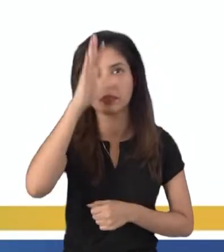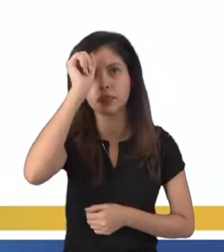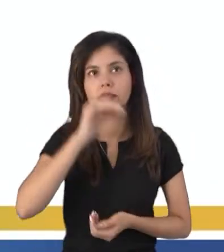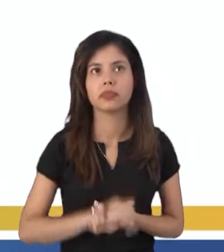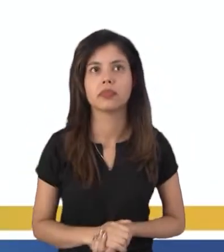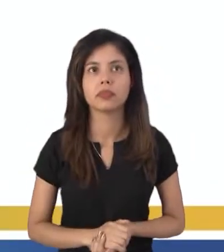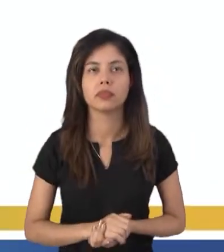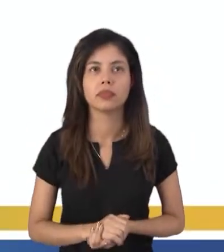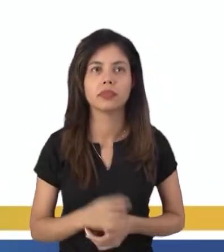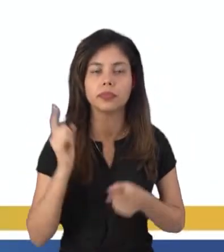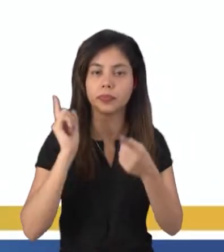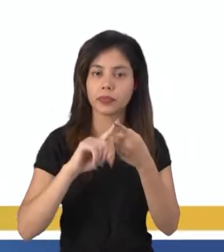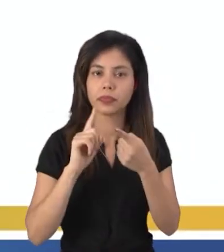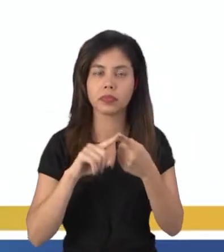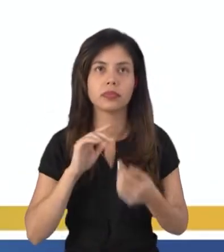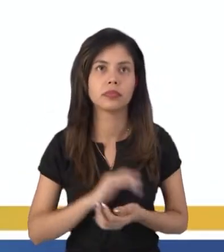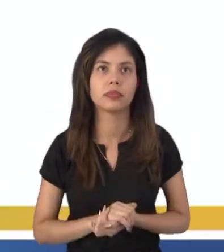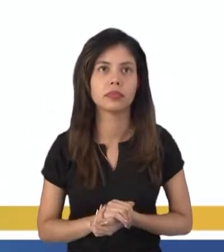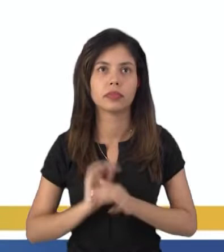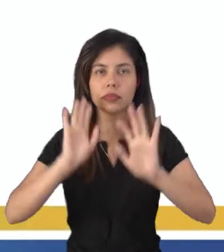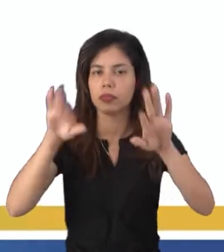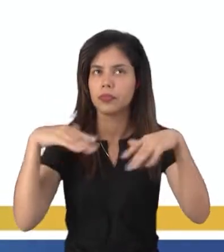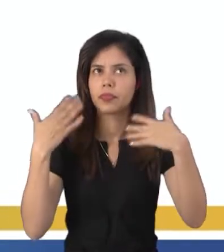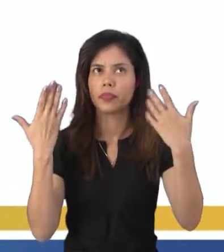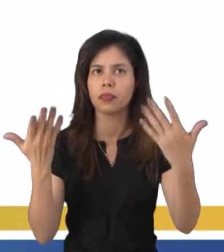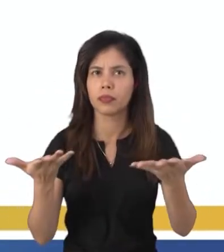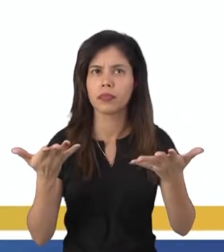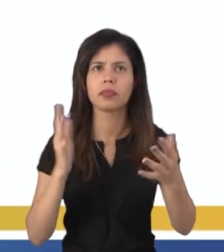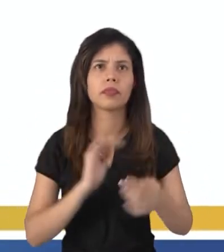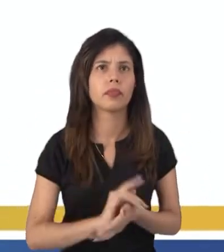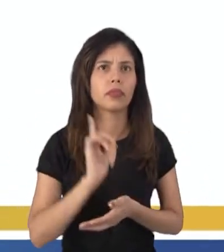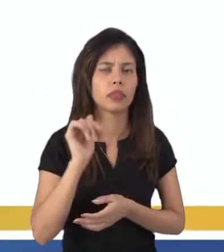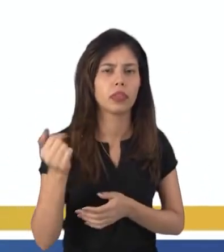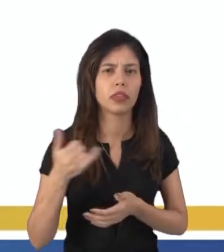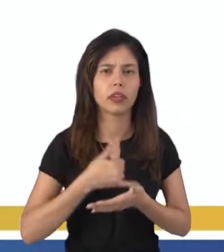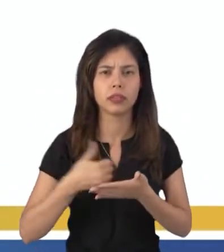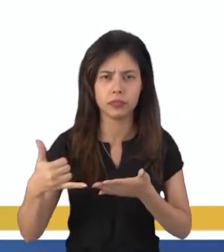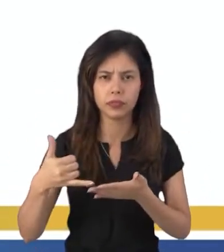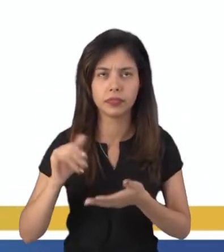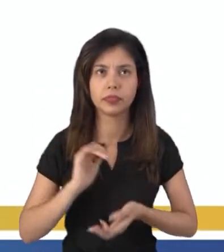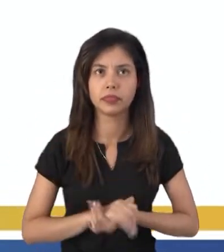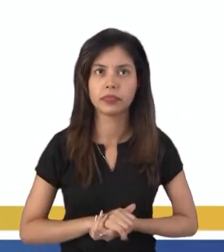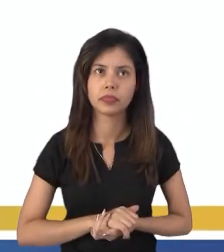hoje? Na primeira questão, perguntei para vocês: qual a definição de